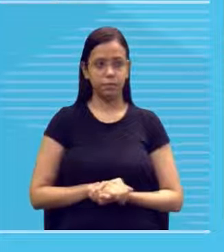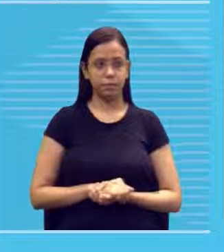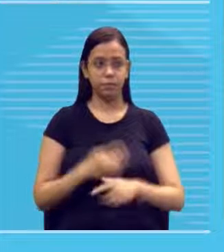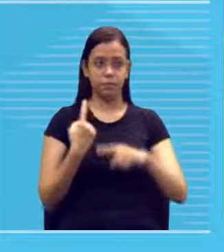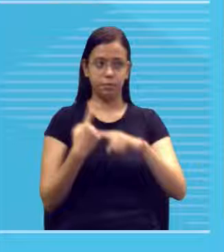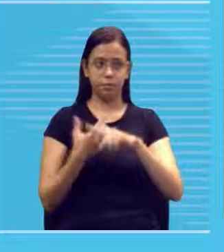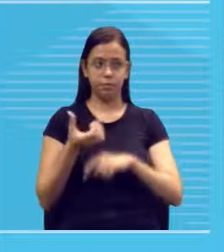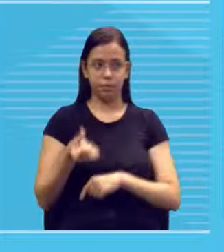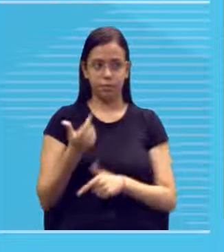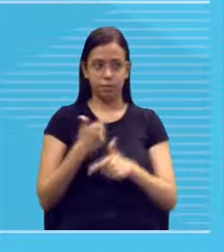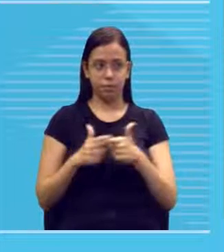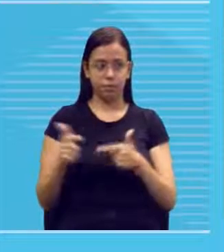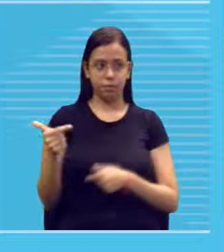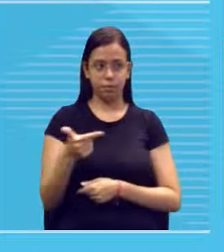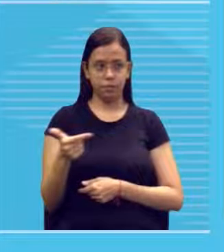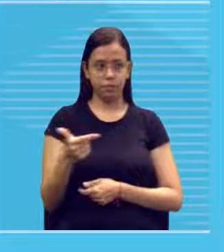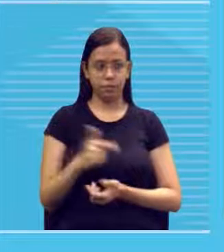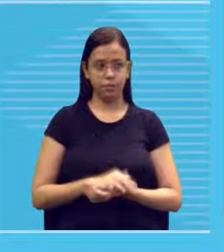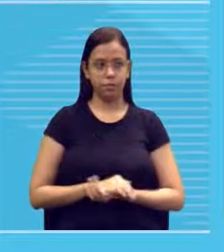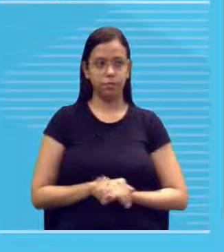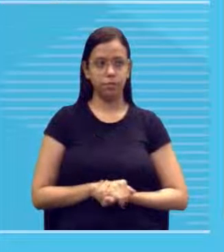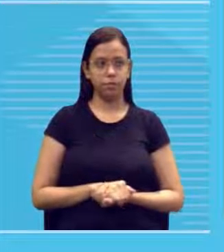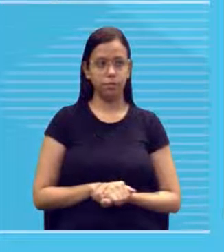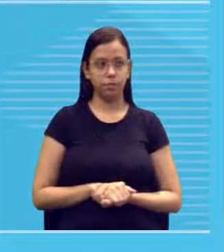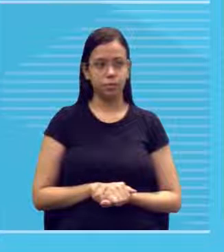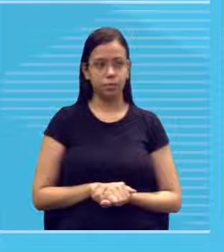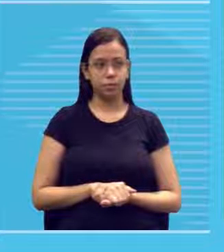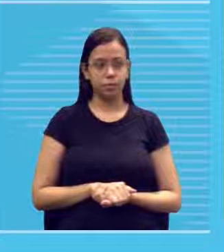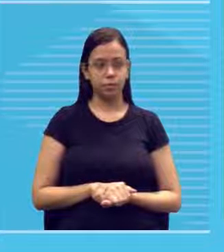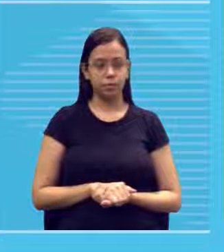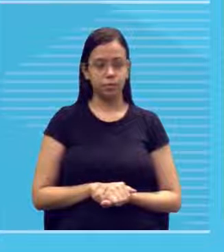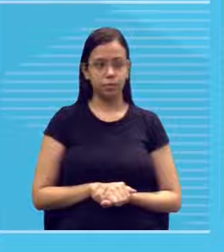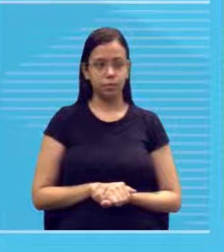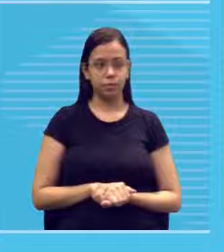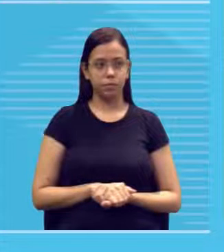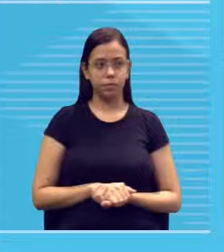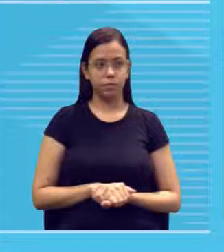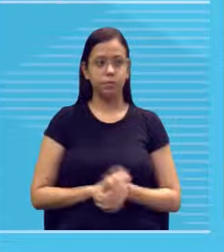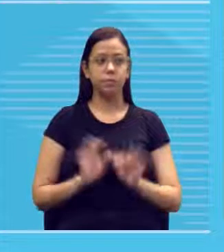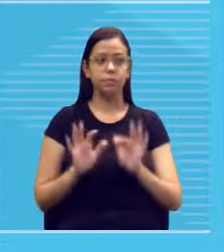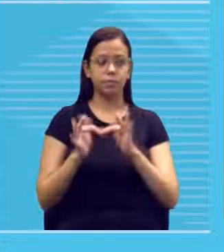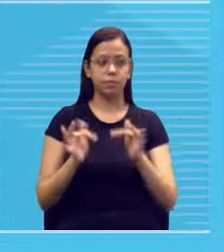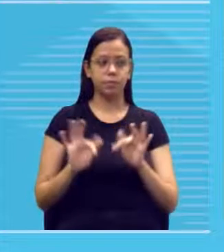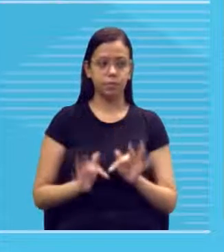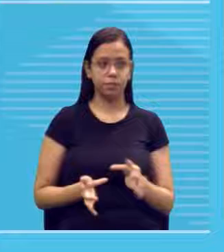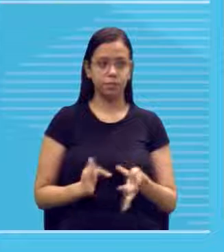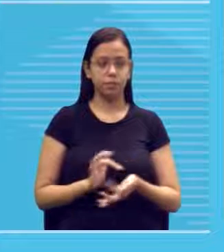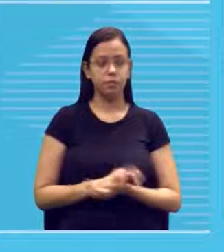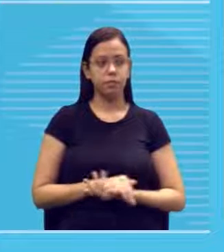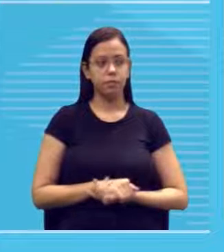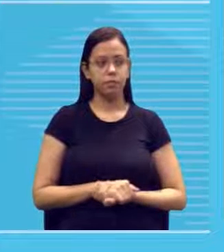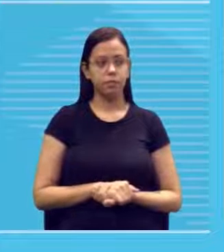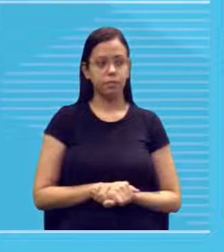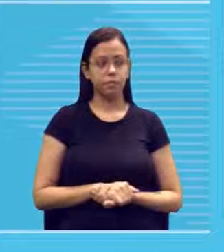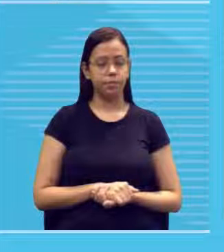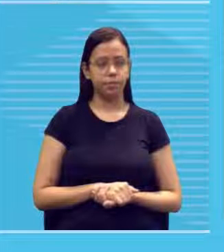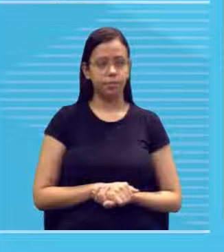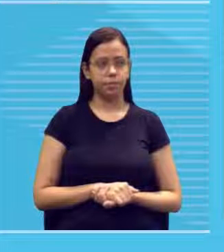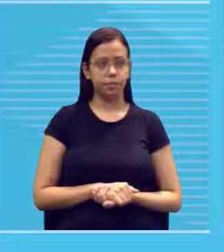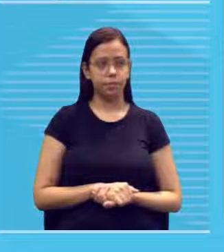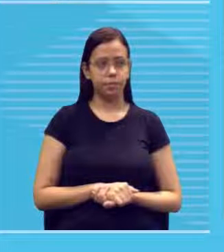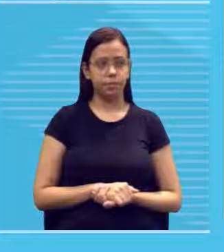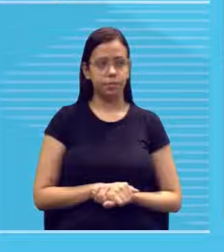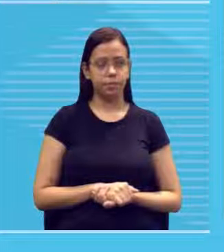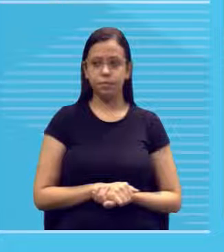x 6 / 2 você simplifica é aqui ó